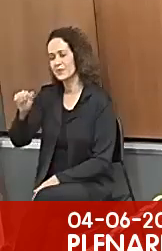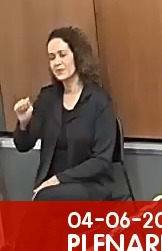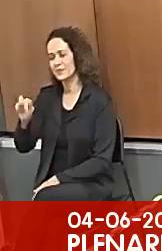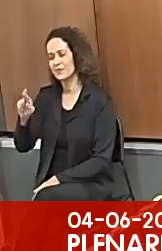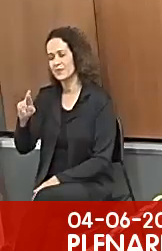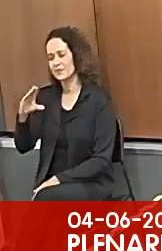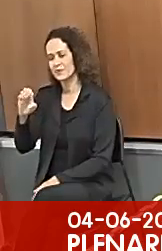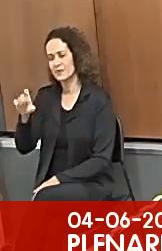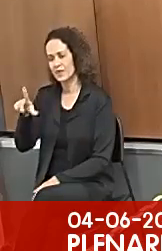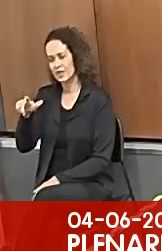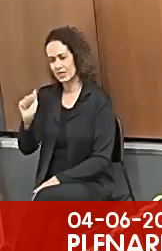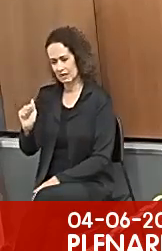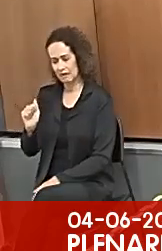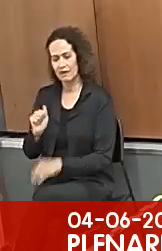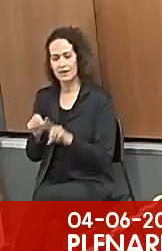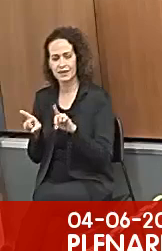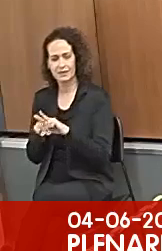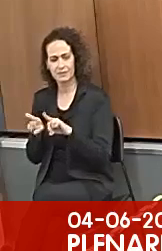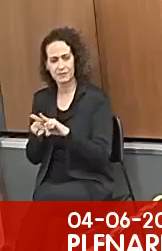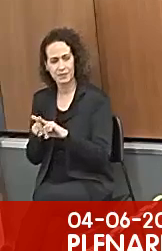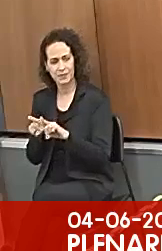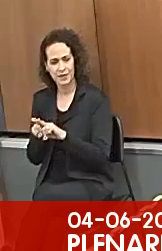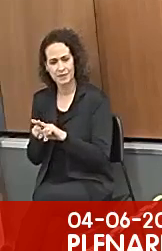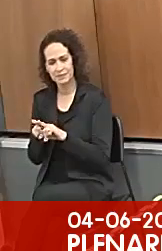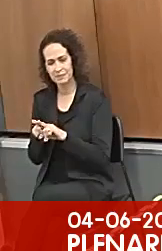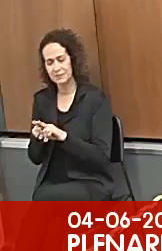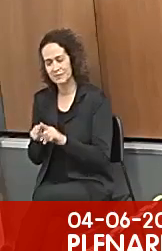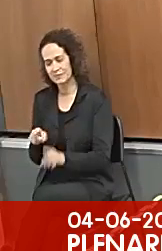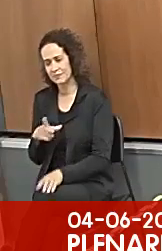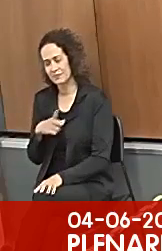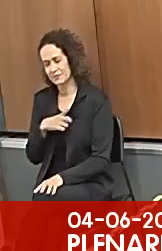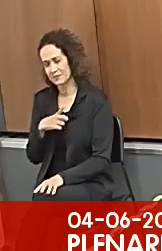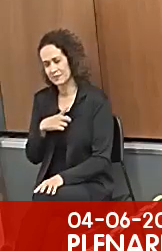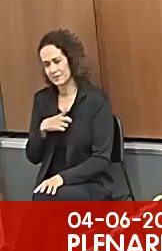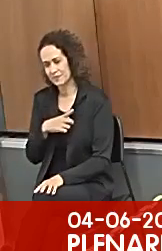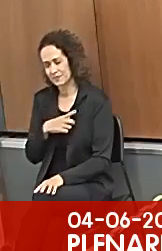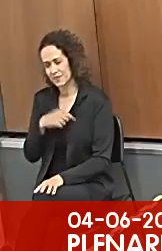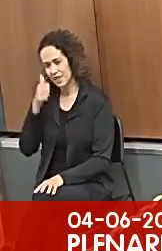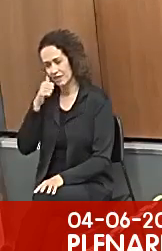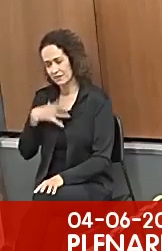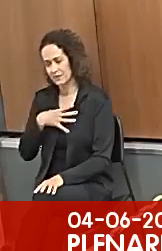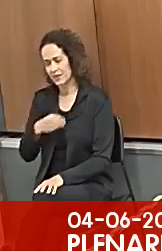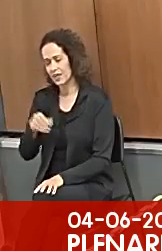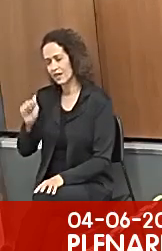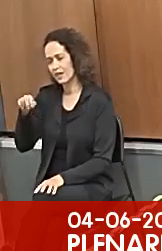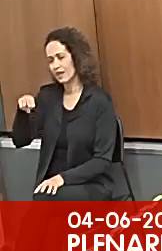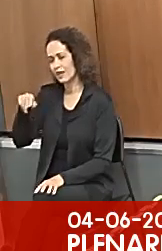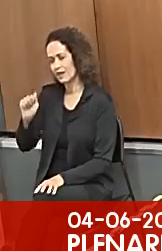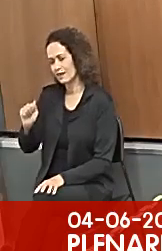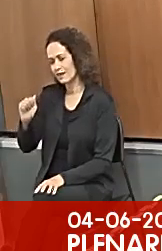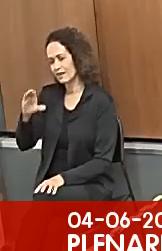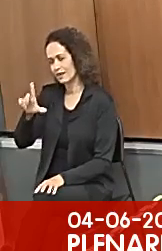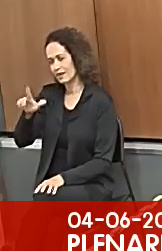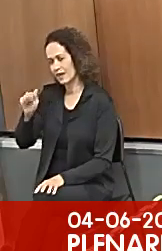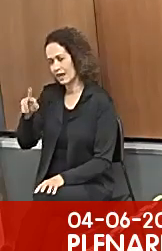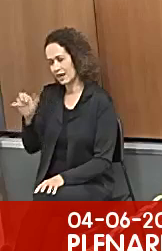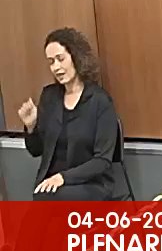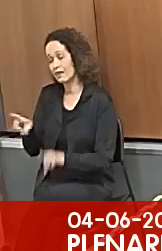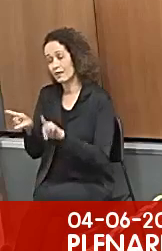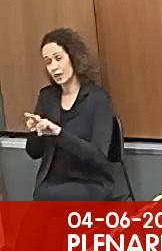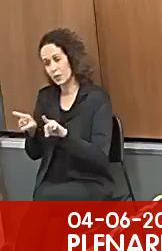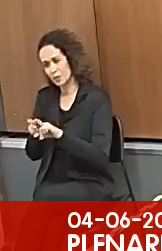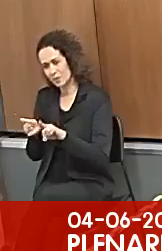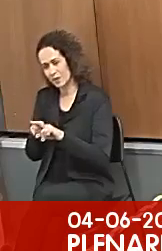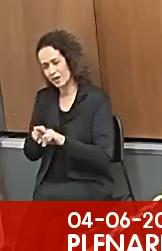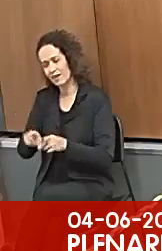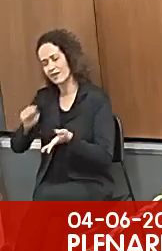Ferreira, também mãe, né, Marcela? E da Ana Clara, e coautora também do